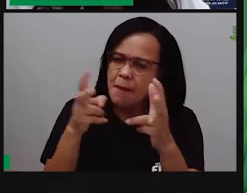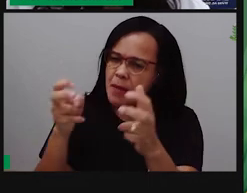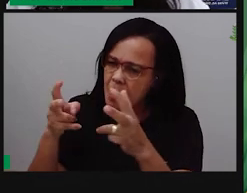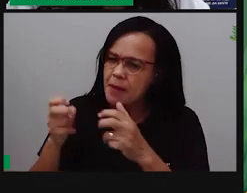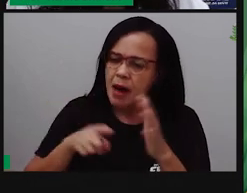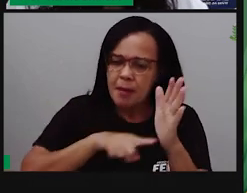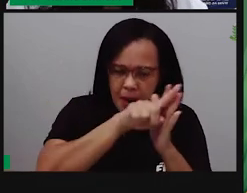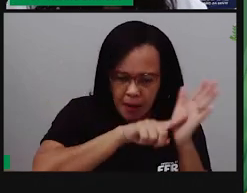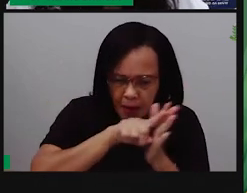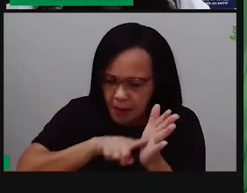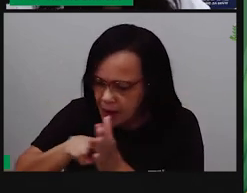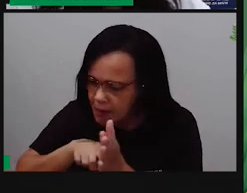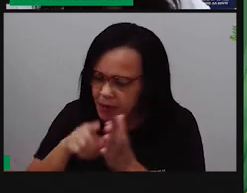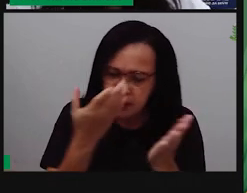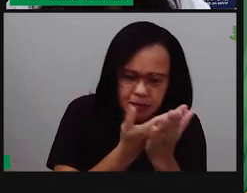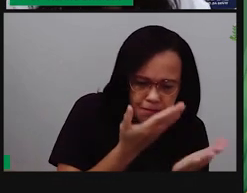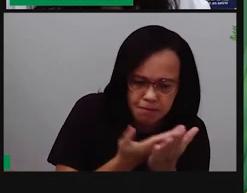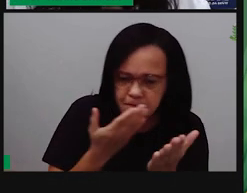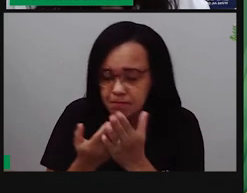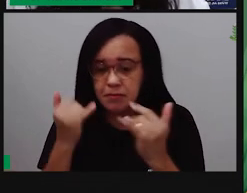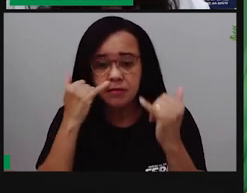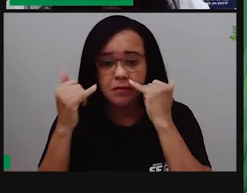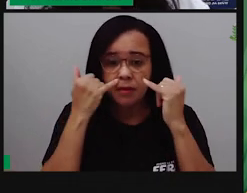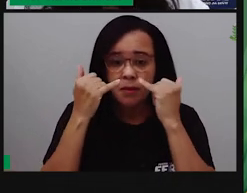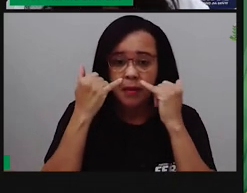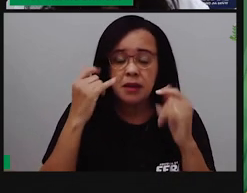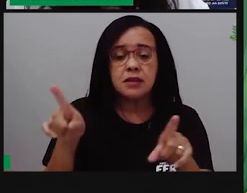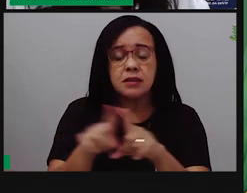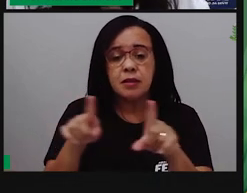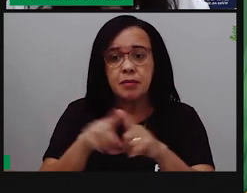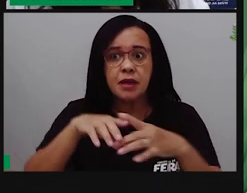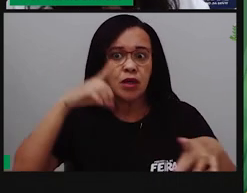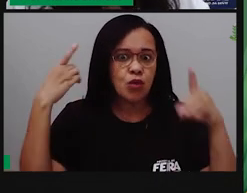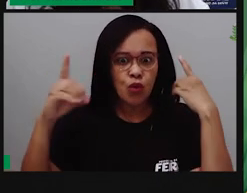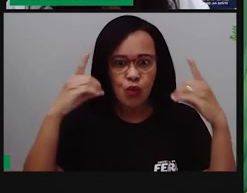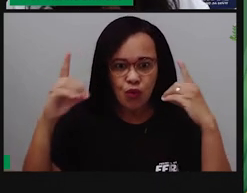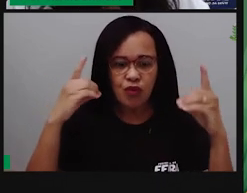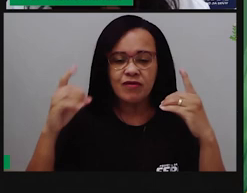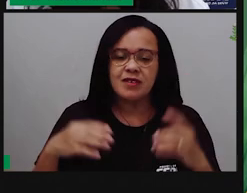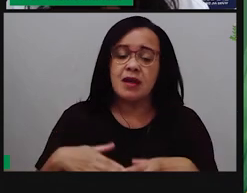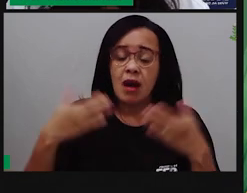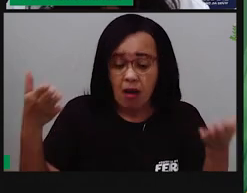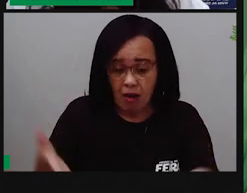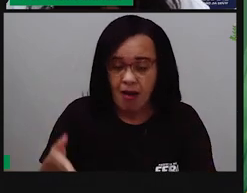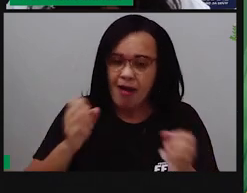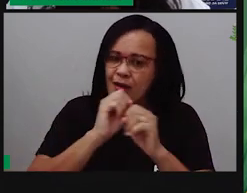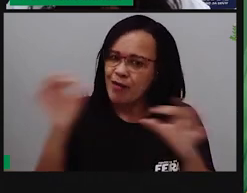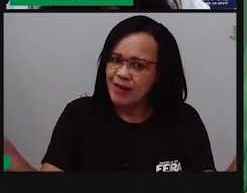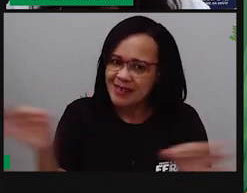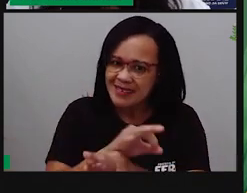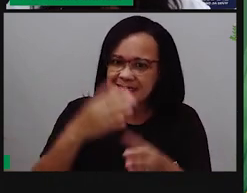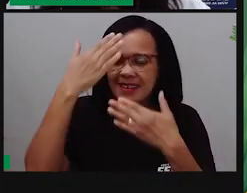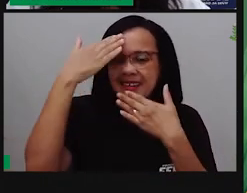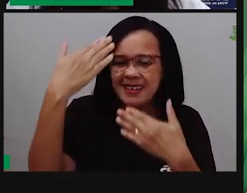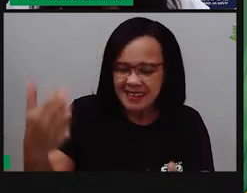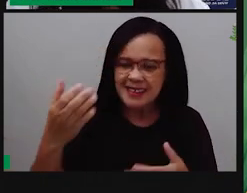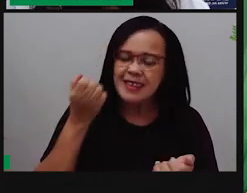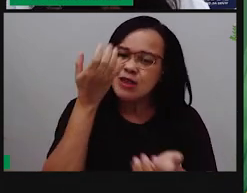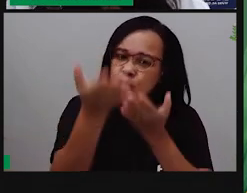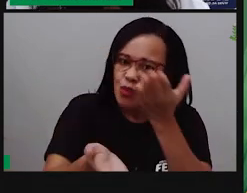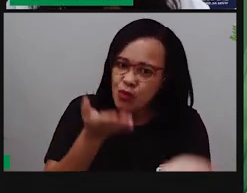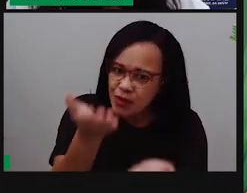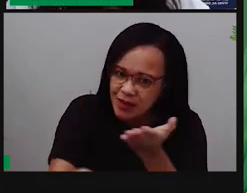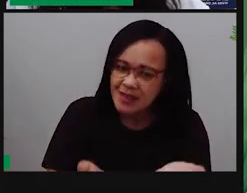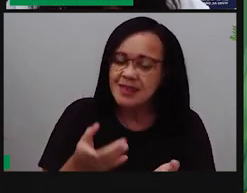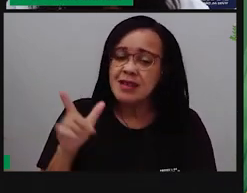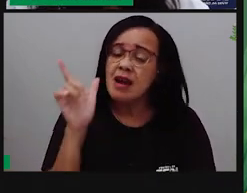informações, tirar dúvidas. Eu fico por aqui, agradeço, peço que se cuidem, bebam água,